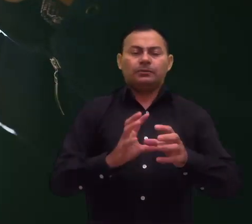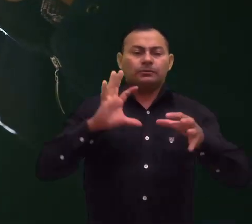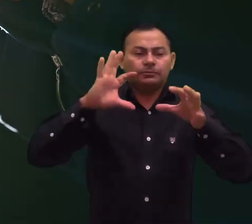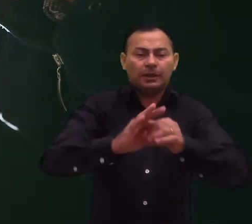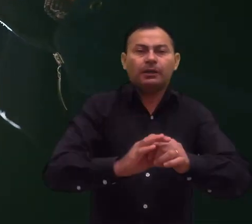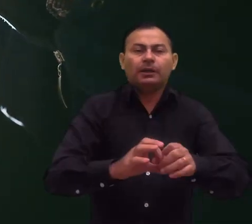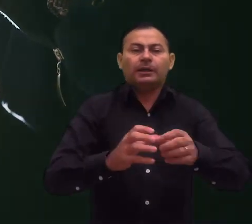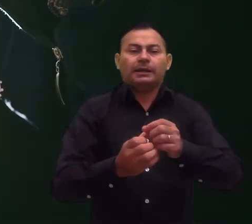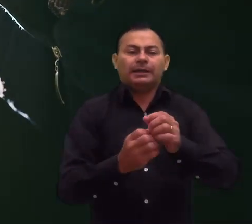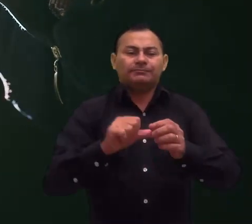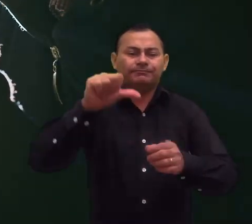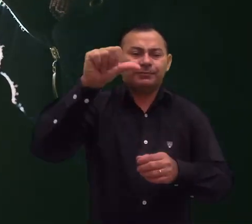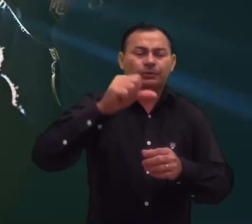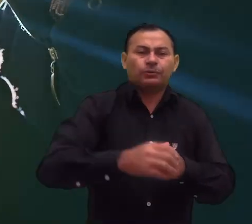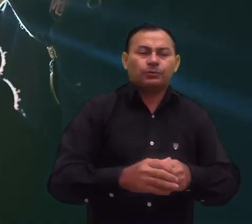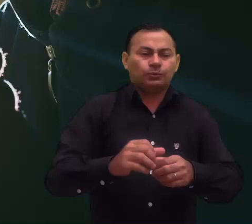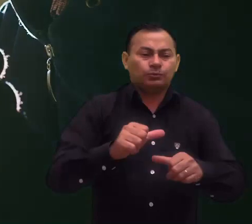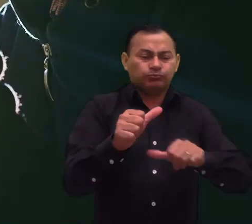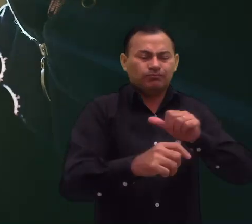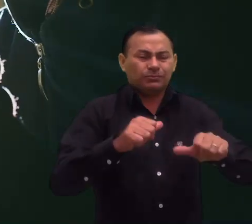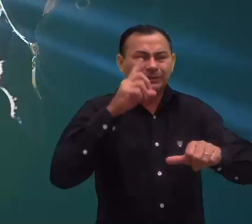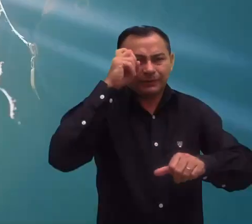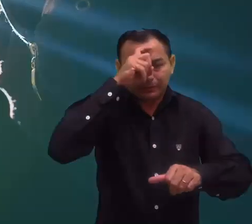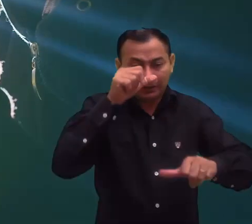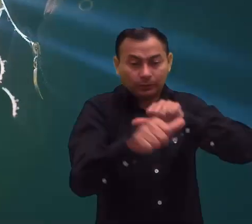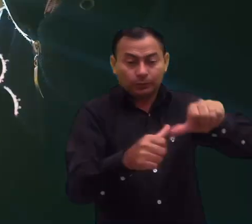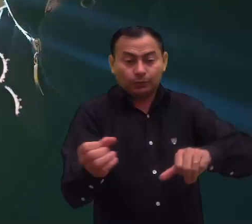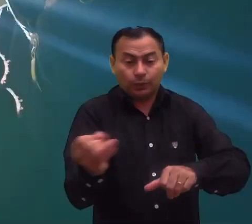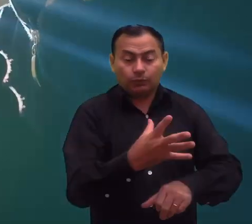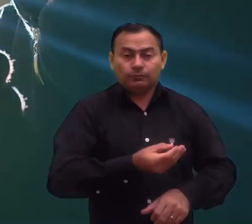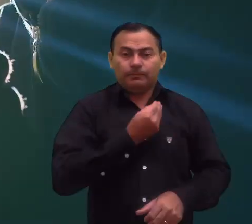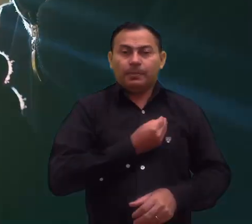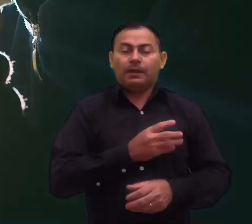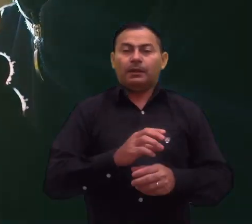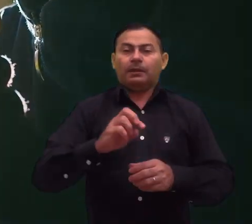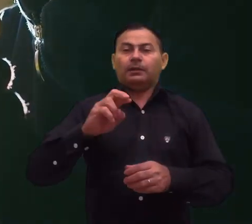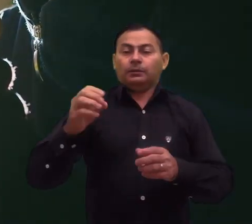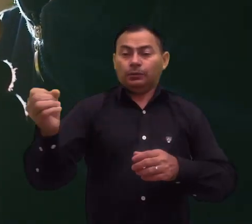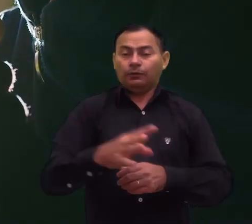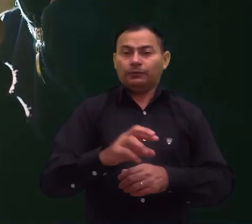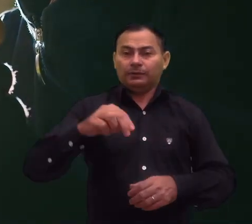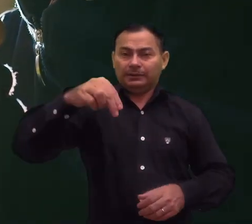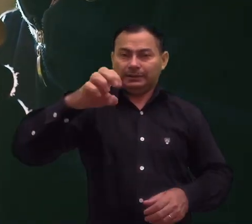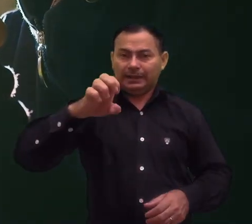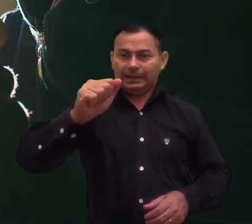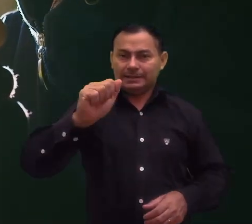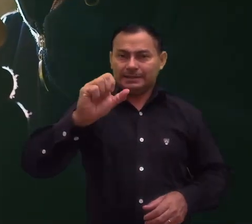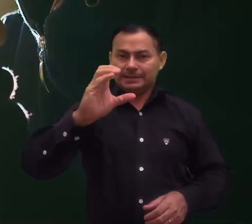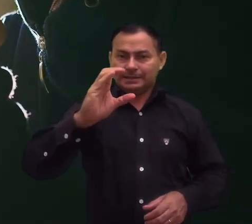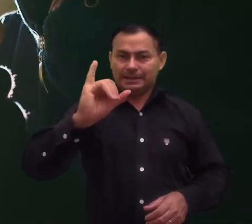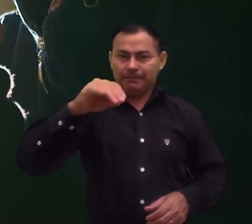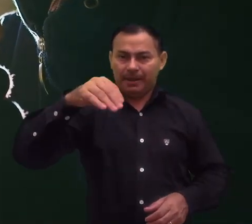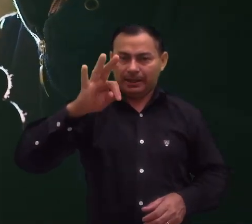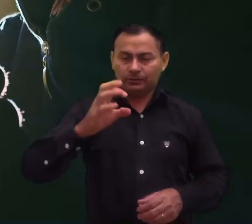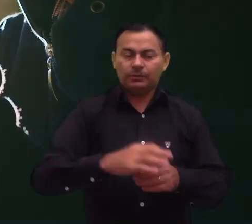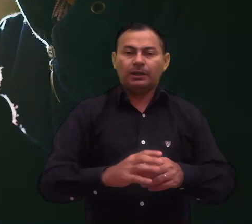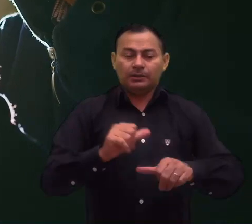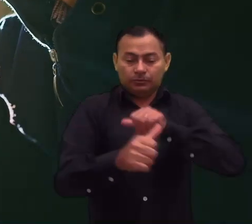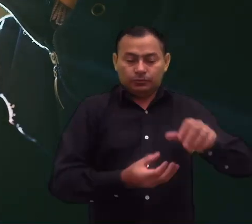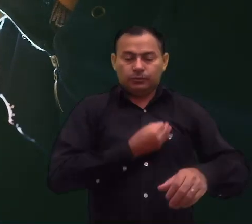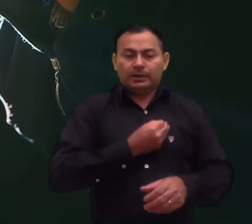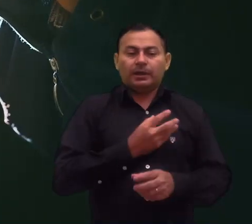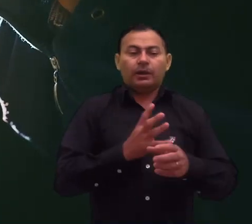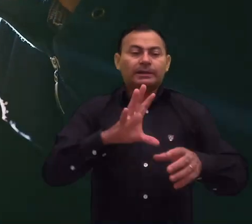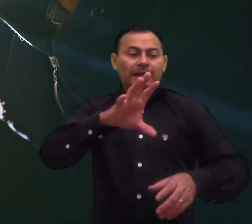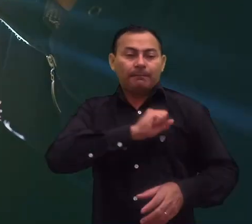eventos aconteceram e culminaram com a crise do novo nascimento. O resultado do novo nascimento é o fruto do Espírito que culmina